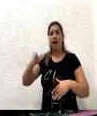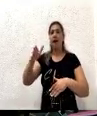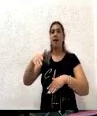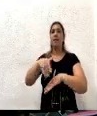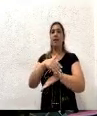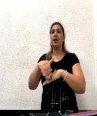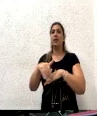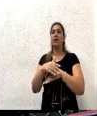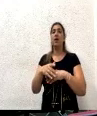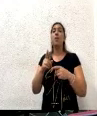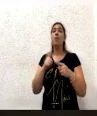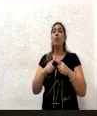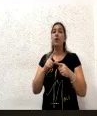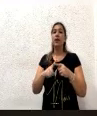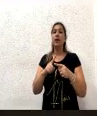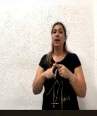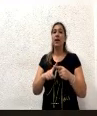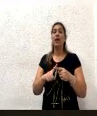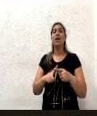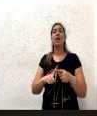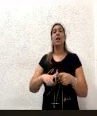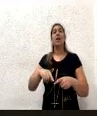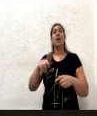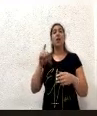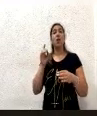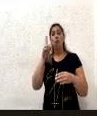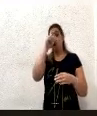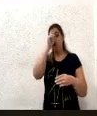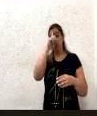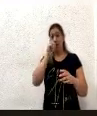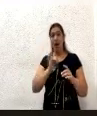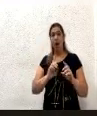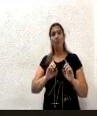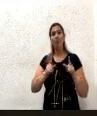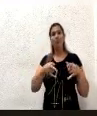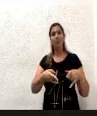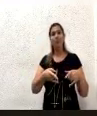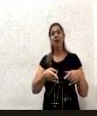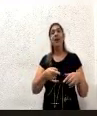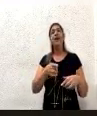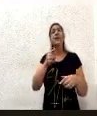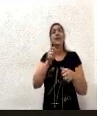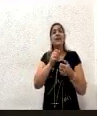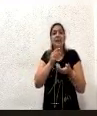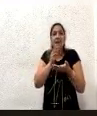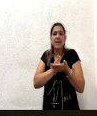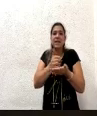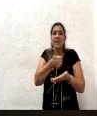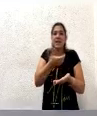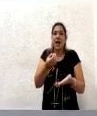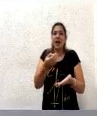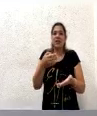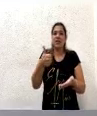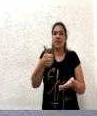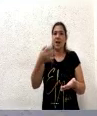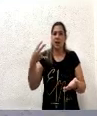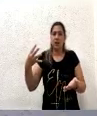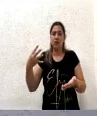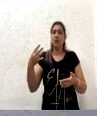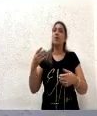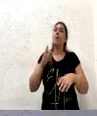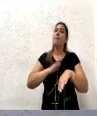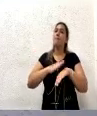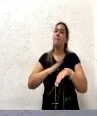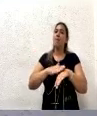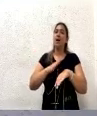porque a maior taxa de internação e de agravo está nessa faixa etária, de 10 a 14 anos. A gente não